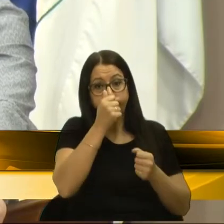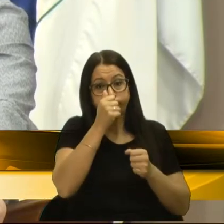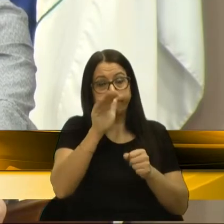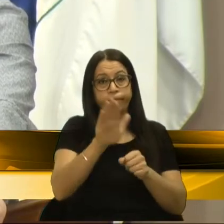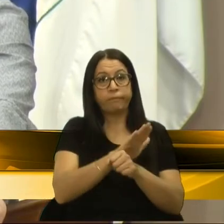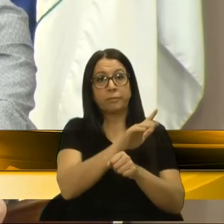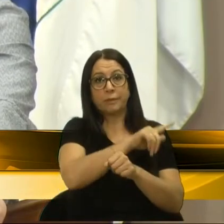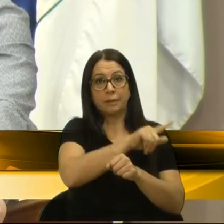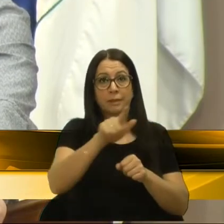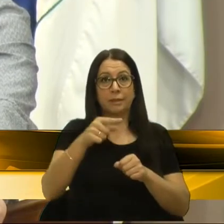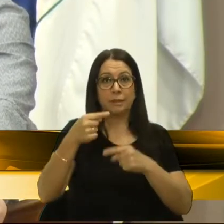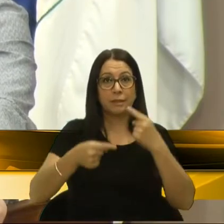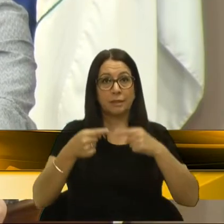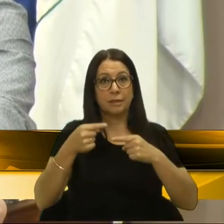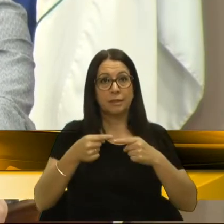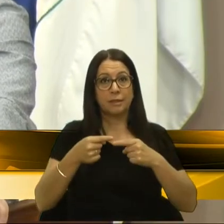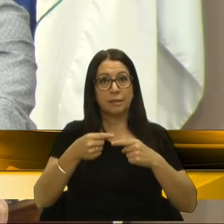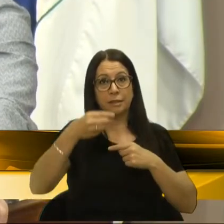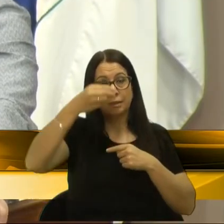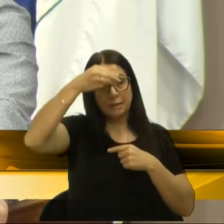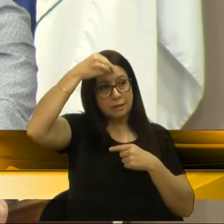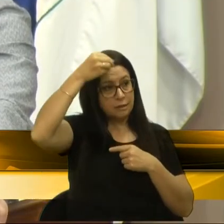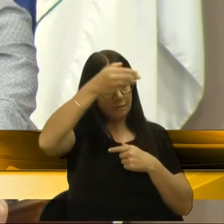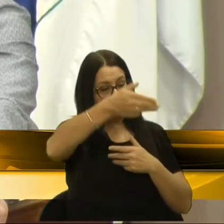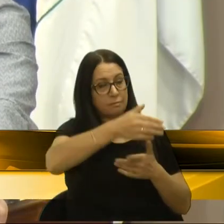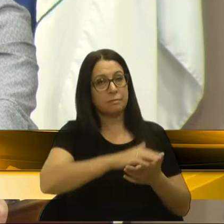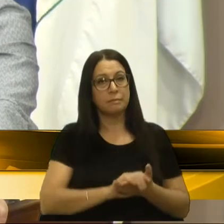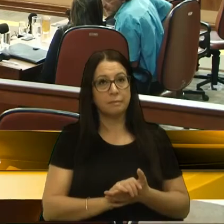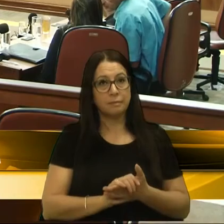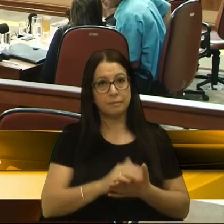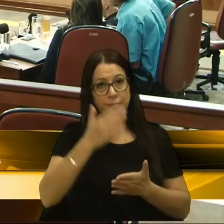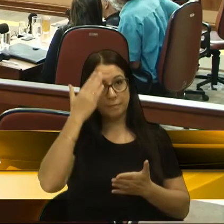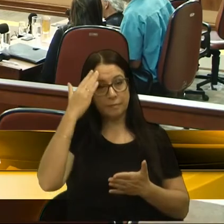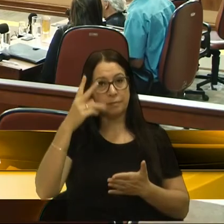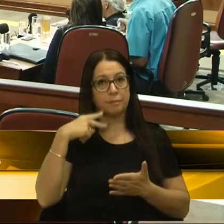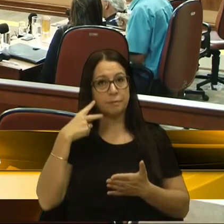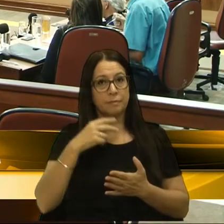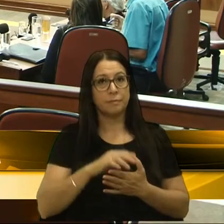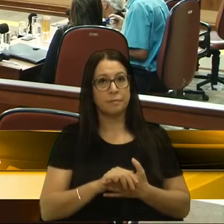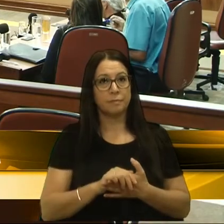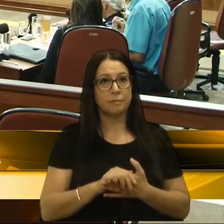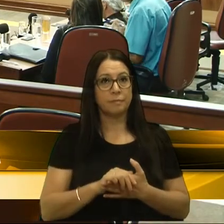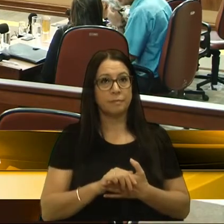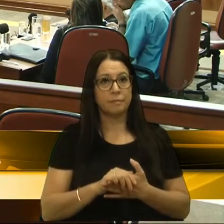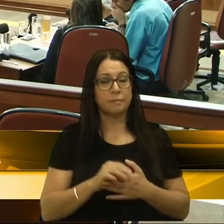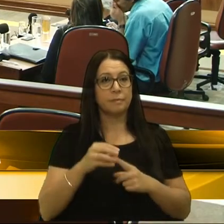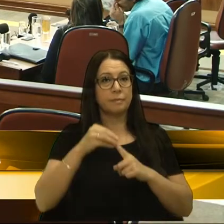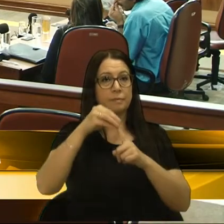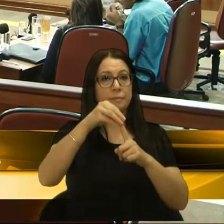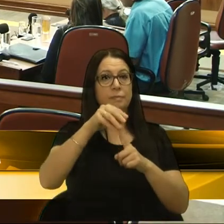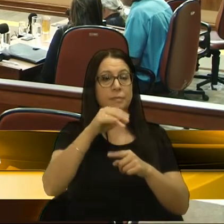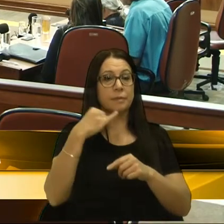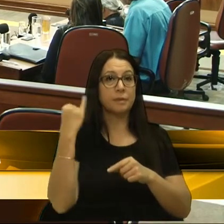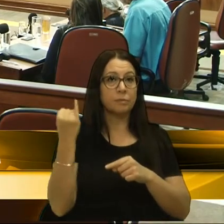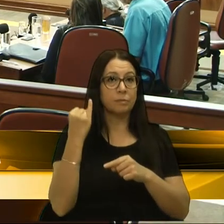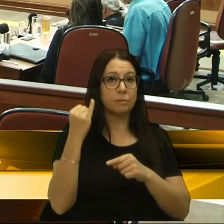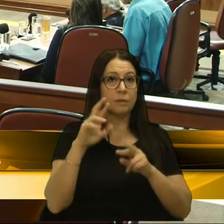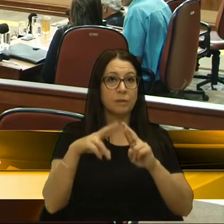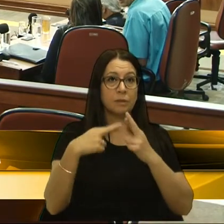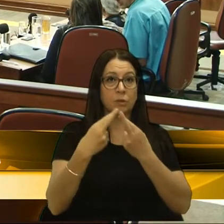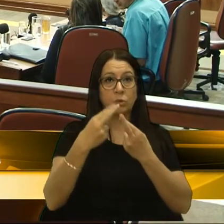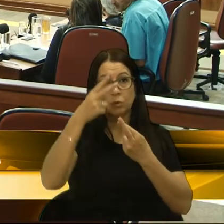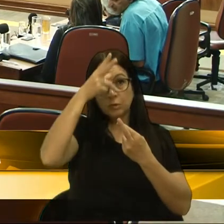mesmo, fazer um amplo debate. Kiko, sua parte. Obrigado, vereador. Salientar a importância, né, dessa audiência pública,